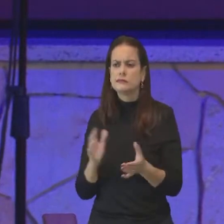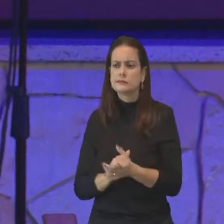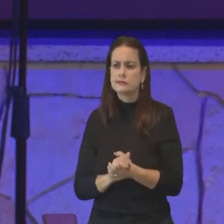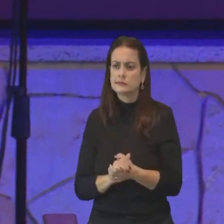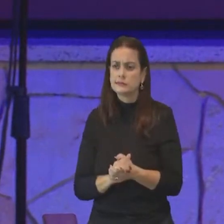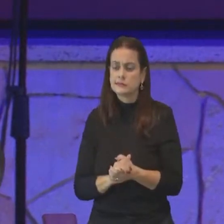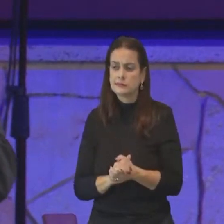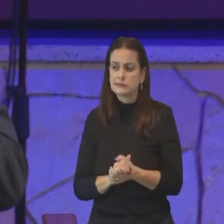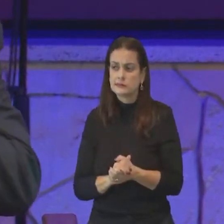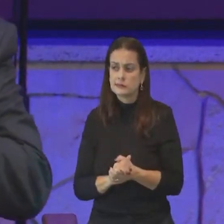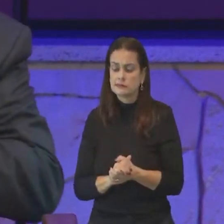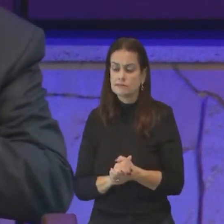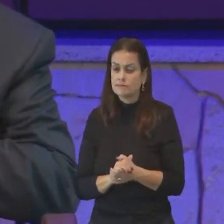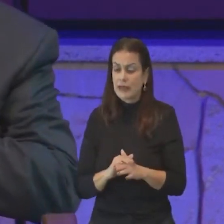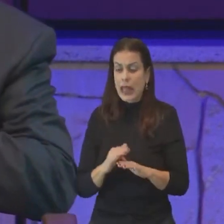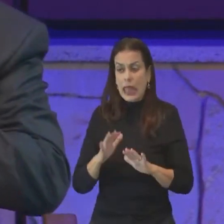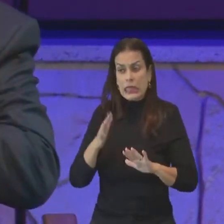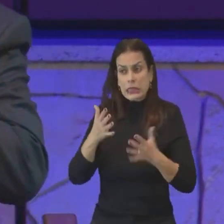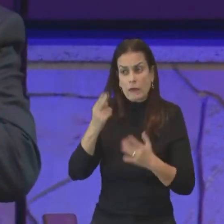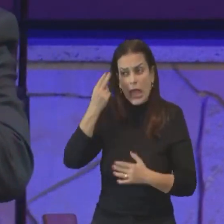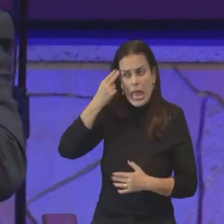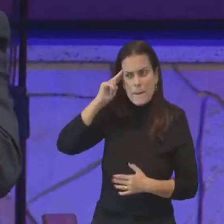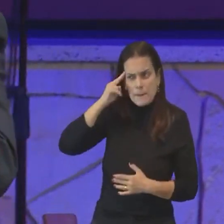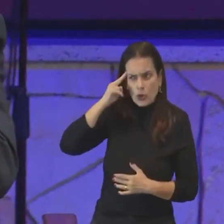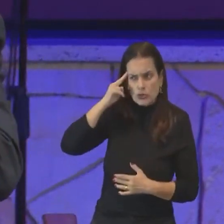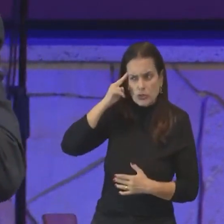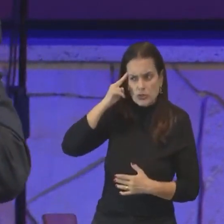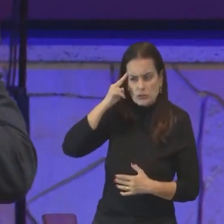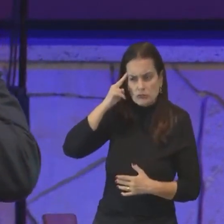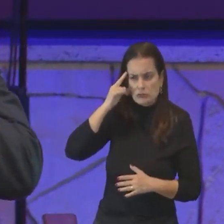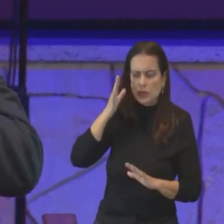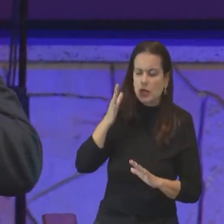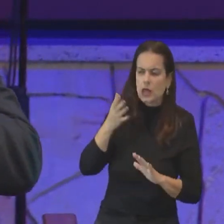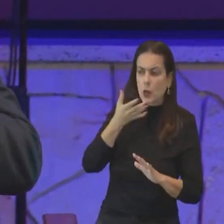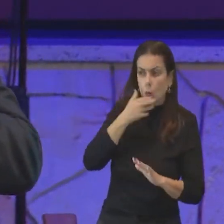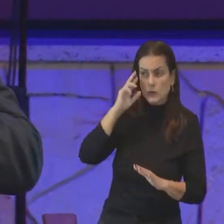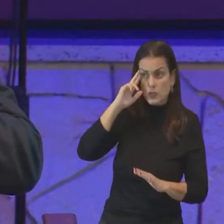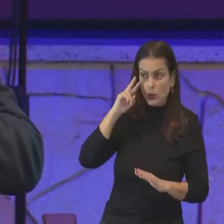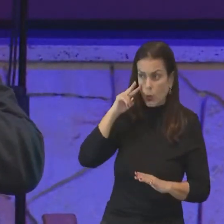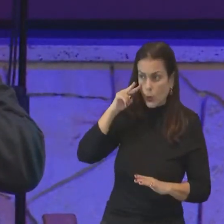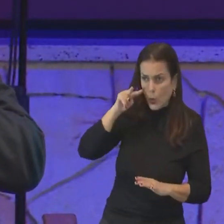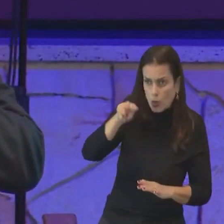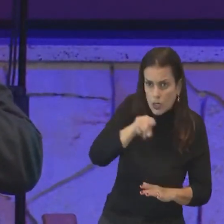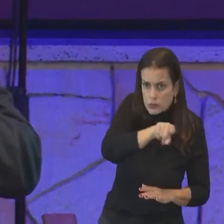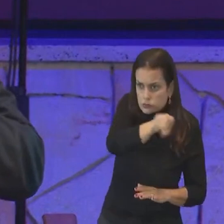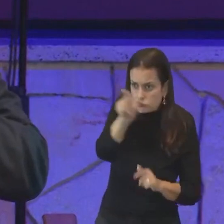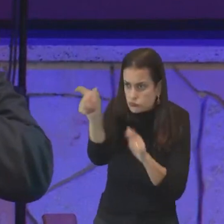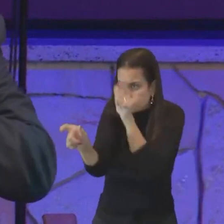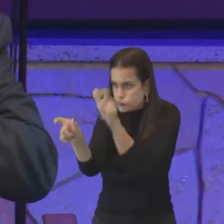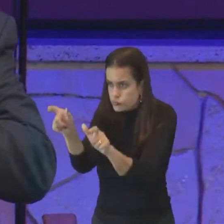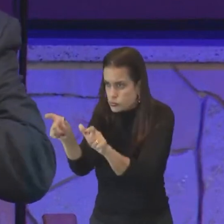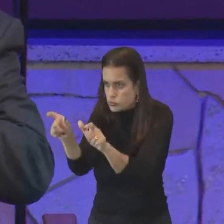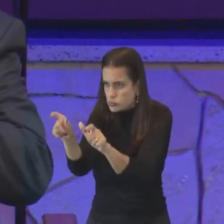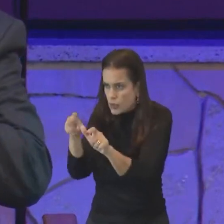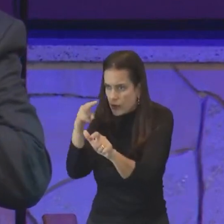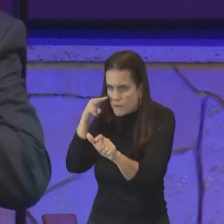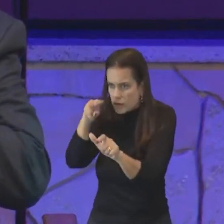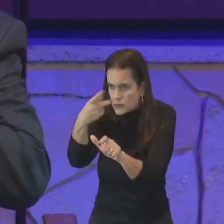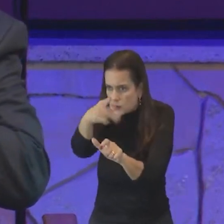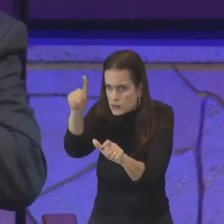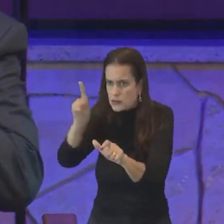Se por hipótese o Senhor olhasse para mim e para você neste momento, meu irmão, para dentro do nosso